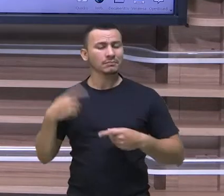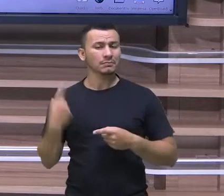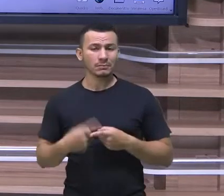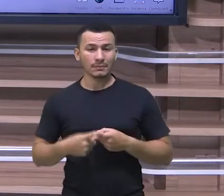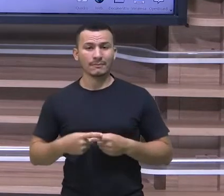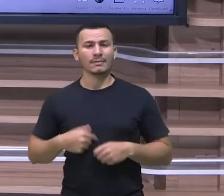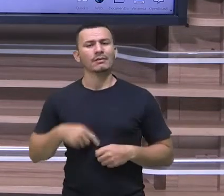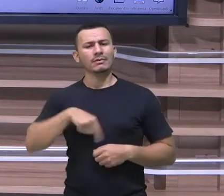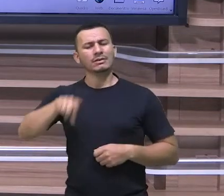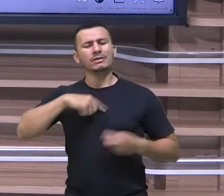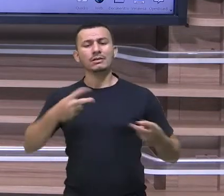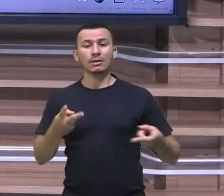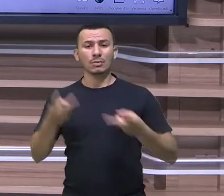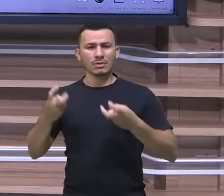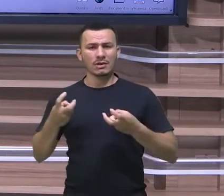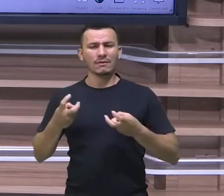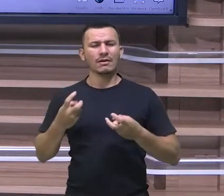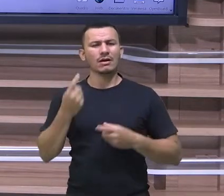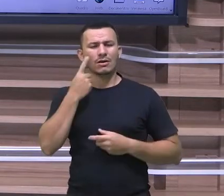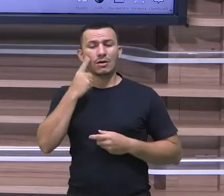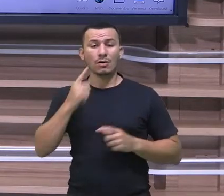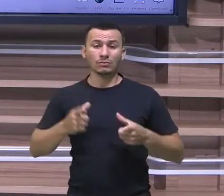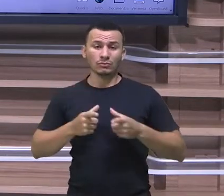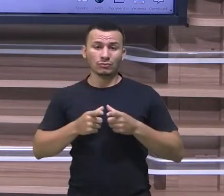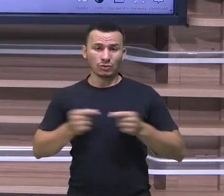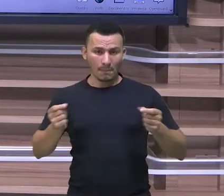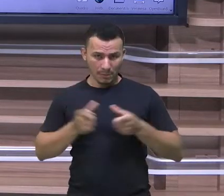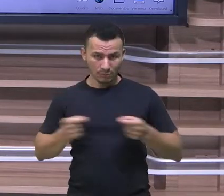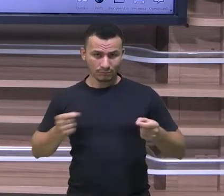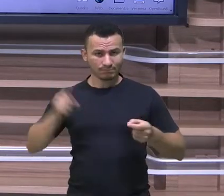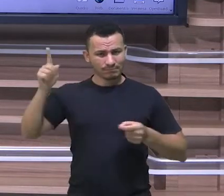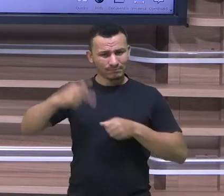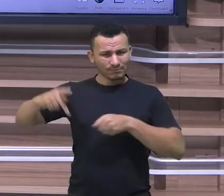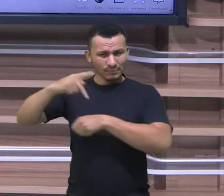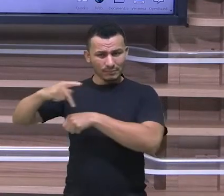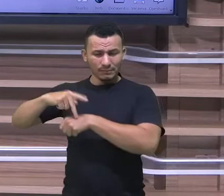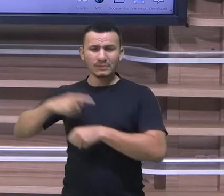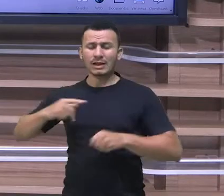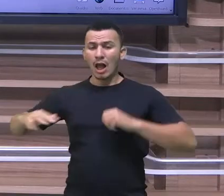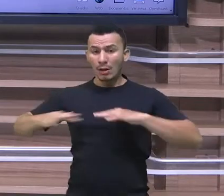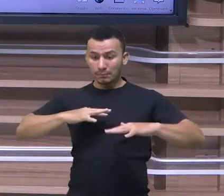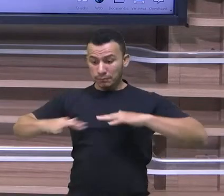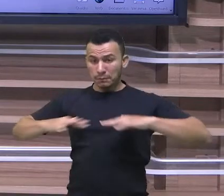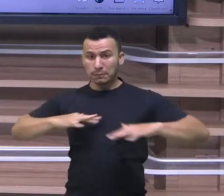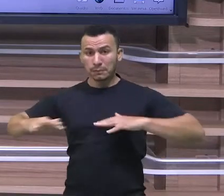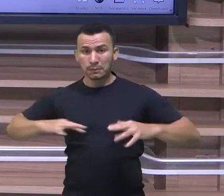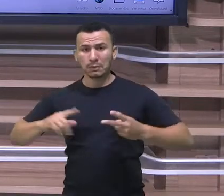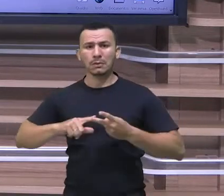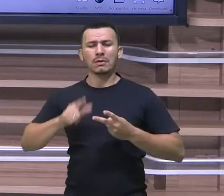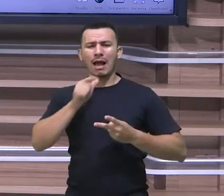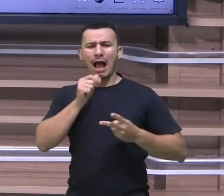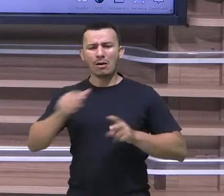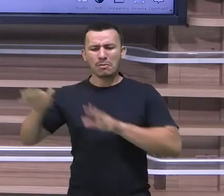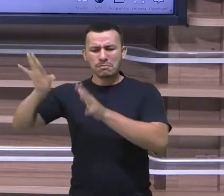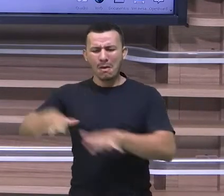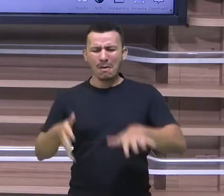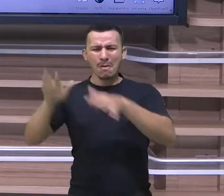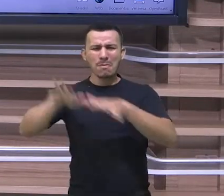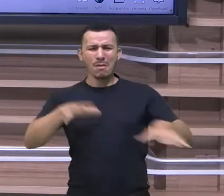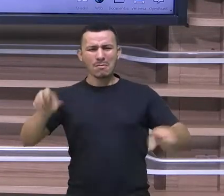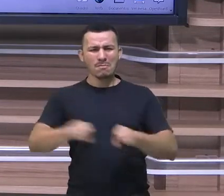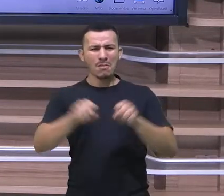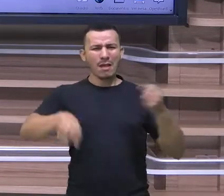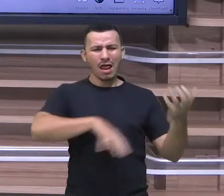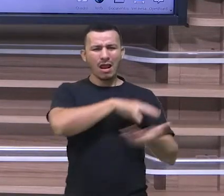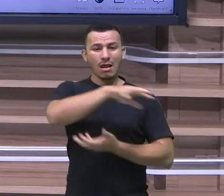Como a gente pode observar no último exemplo do Japão. O Japão aconteceu o terremoto, que aconteceu o tsunami, e aonde existiu,